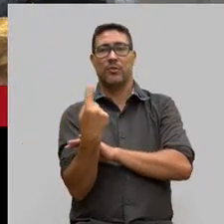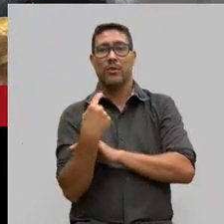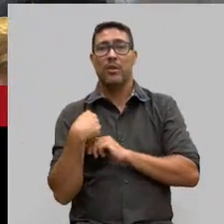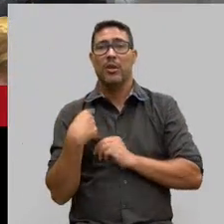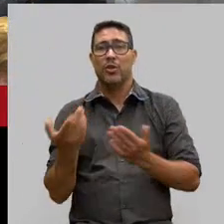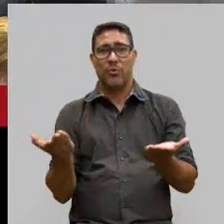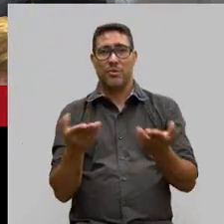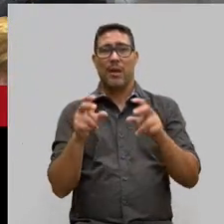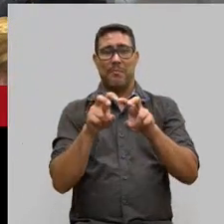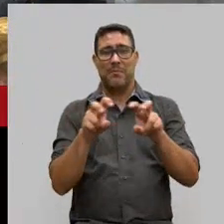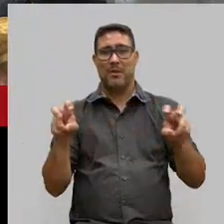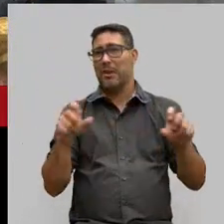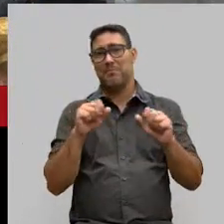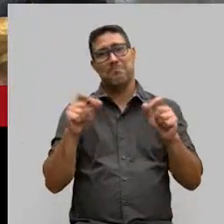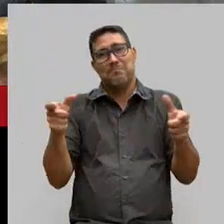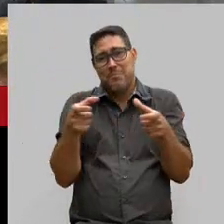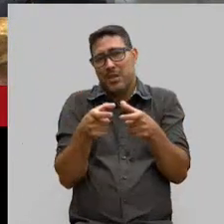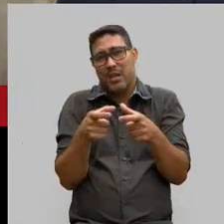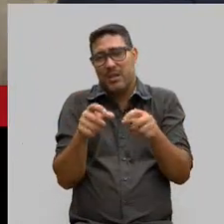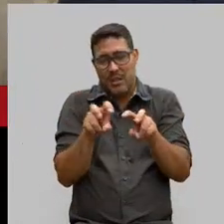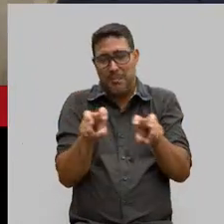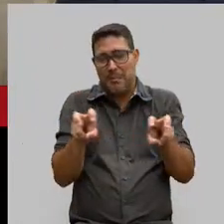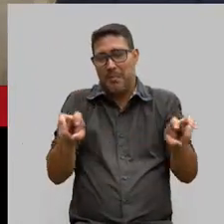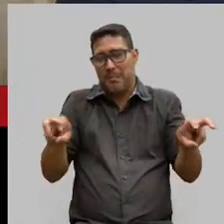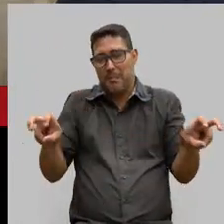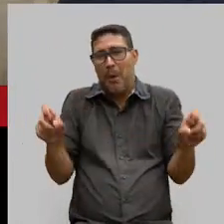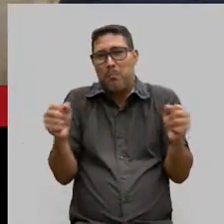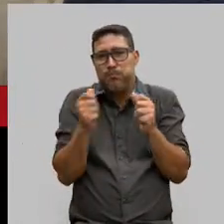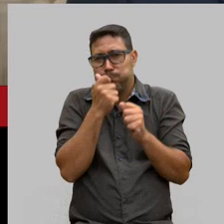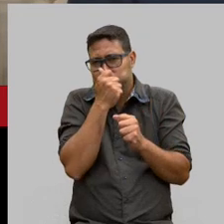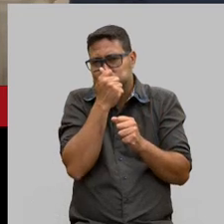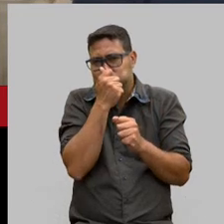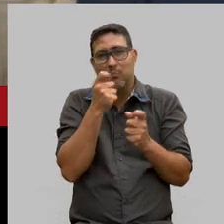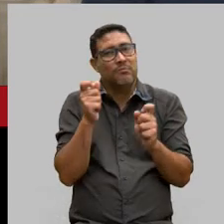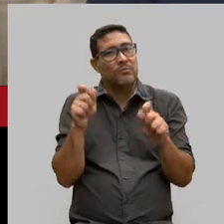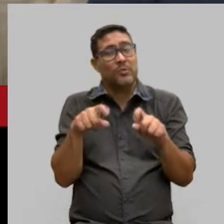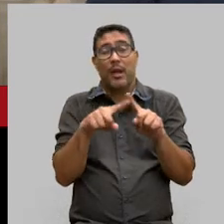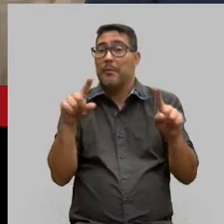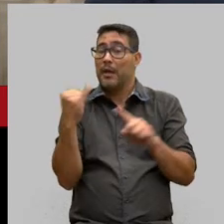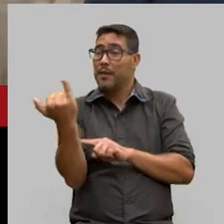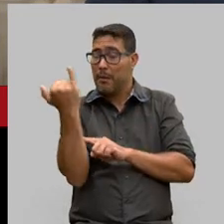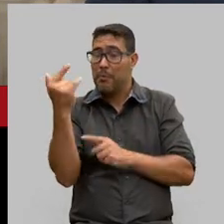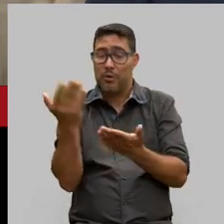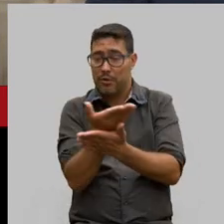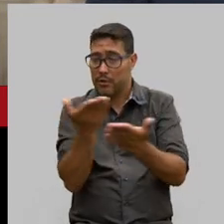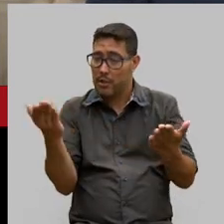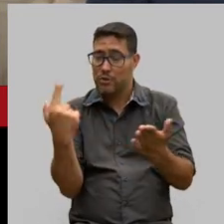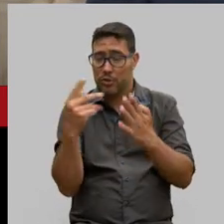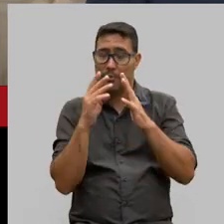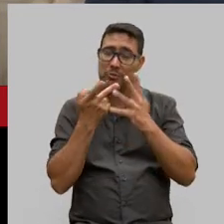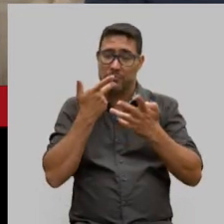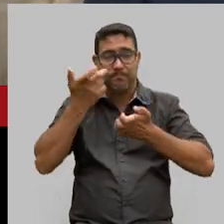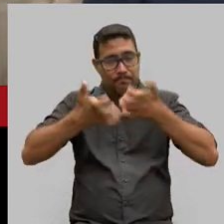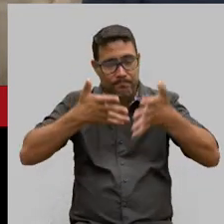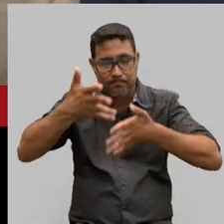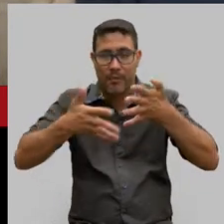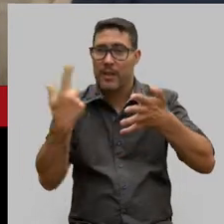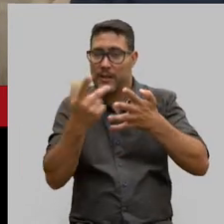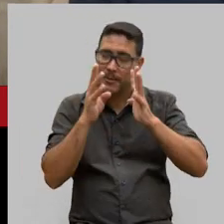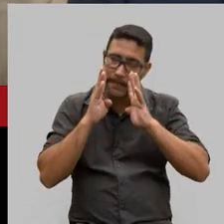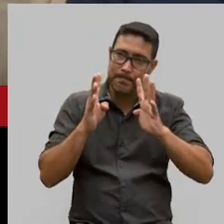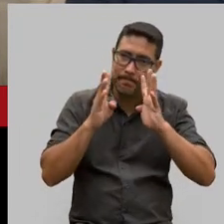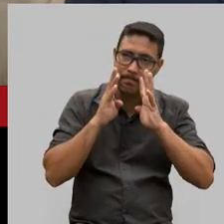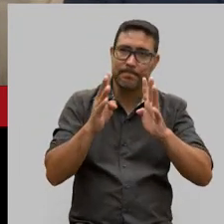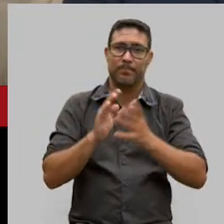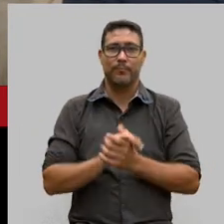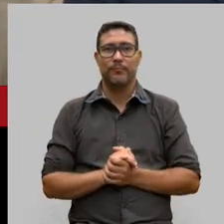pequena não dá para para todo mundo mas a fala tá garantida que eu acho que o importante é isso a gente poder ser ouvido aqui no dia de hoje então nosso desafio aqui é esse Maria